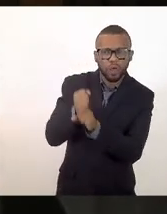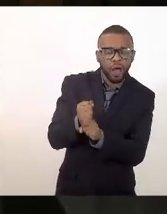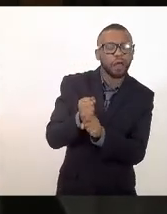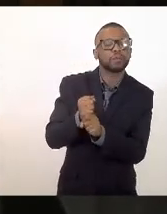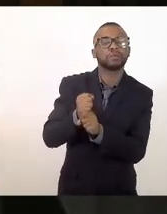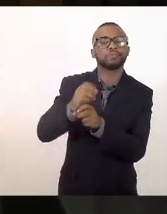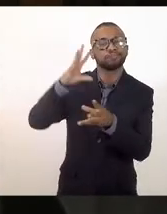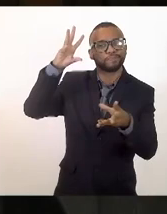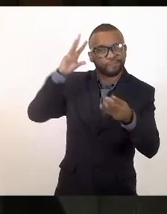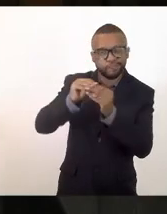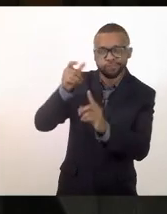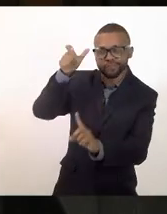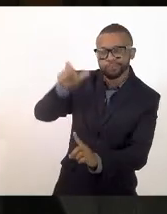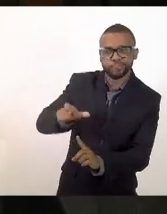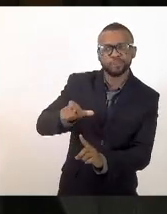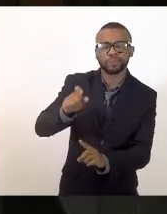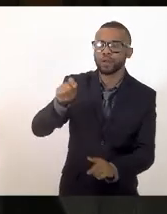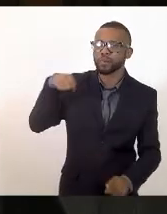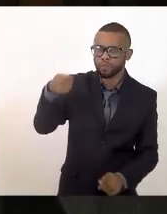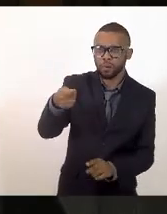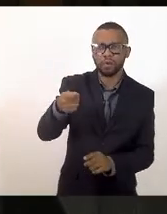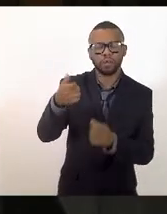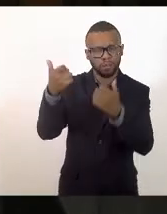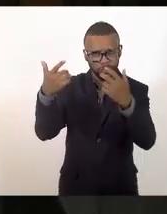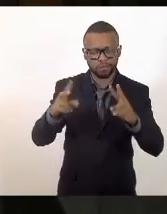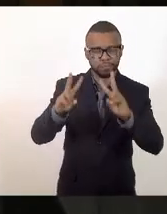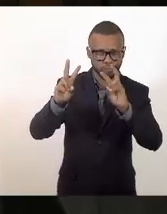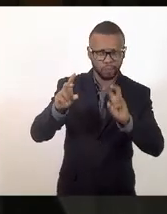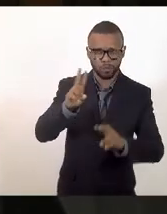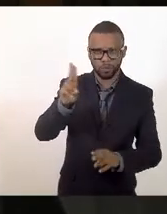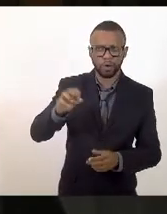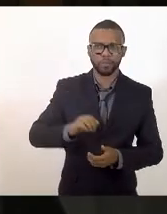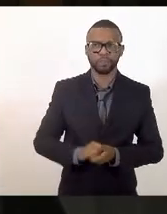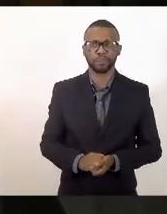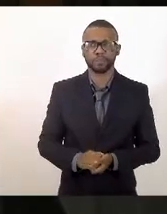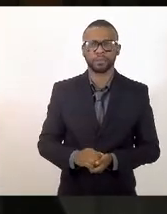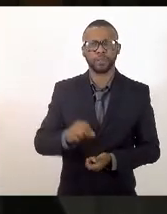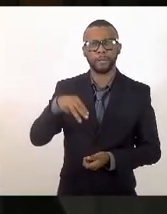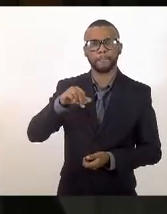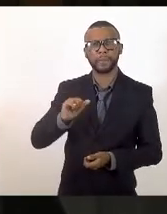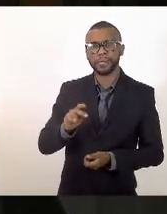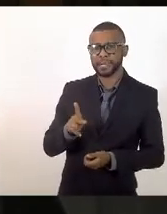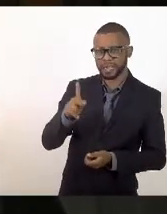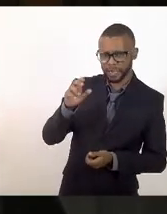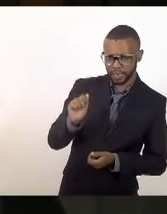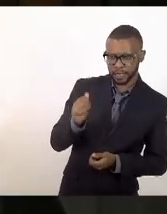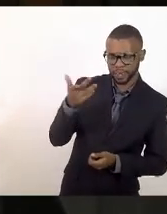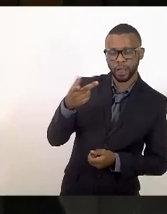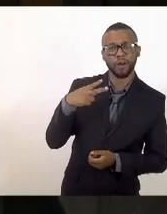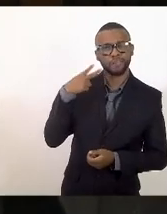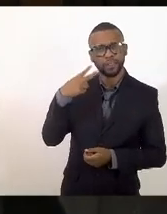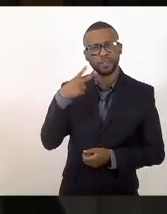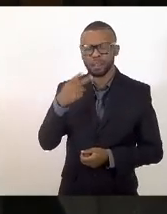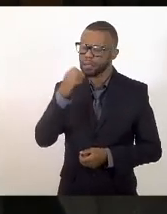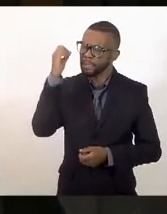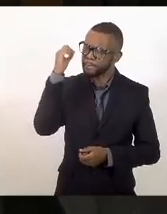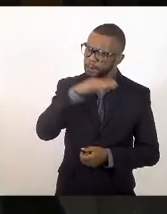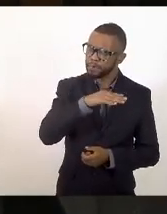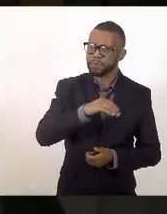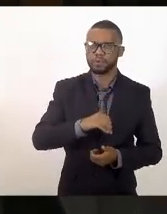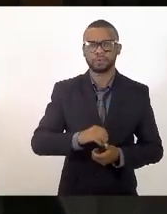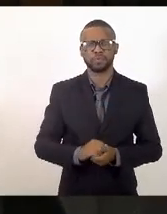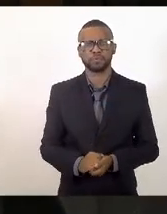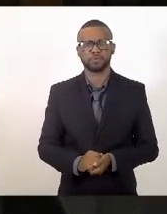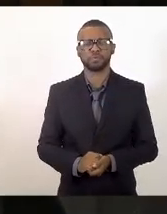senhor é. Alcunha, vou lhe dizer a sua alcunha, vulgo Mica, é o vereador que proferiu essa petulância,